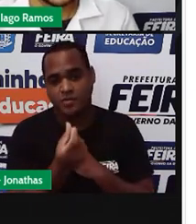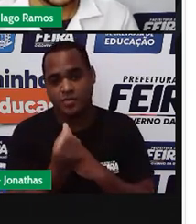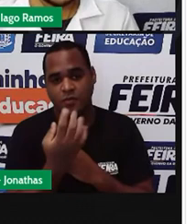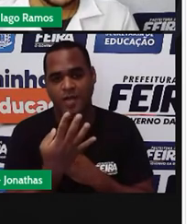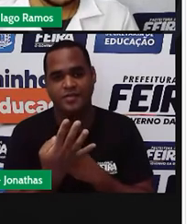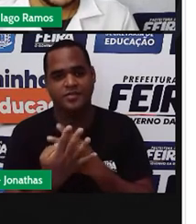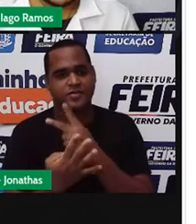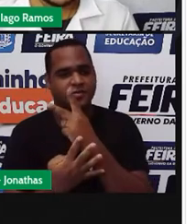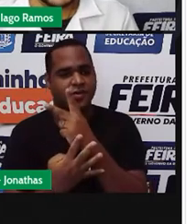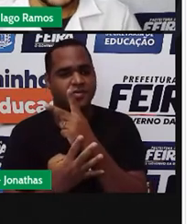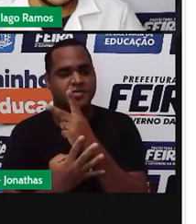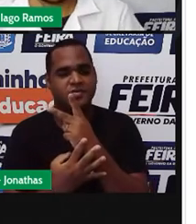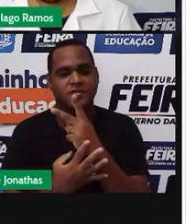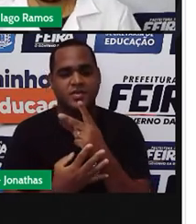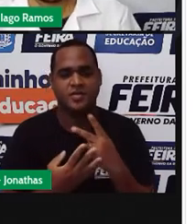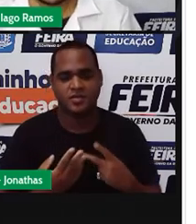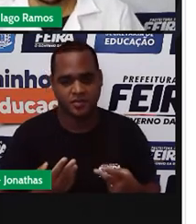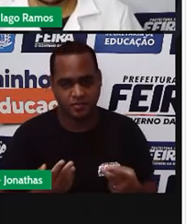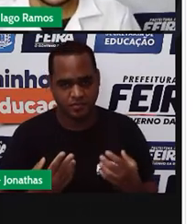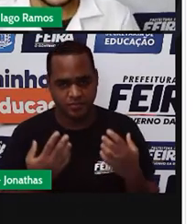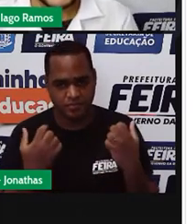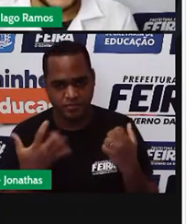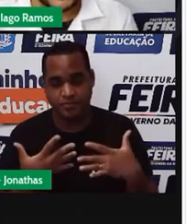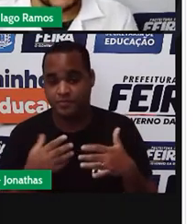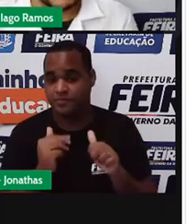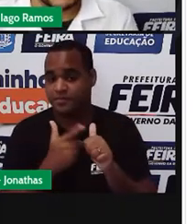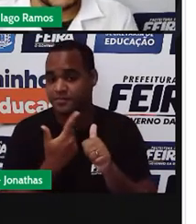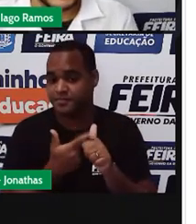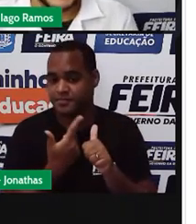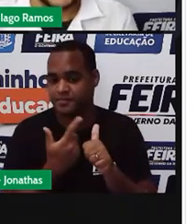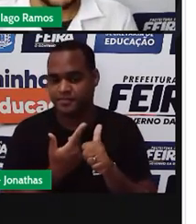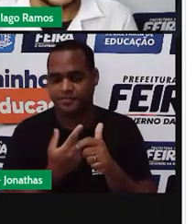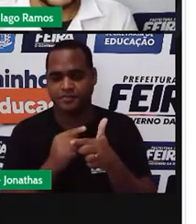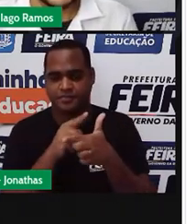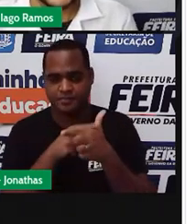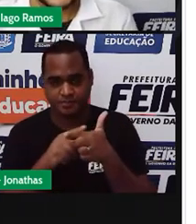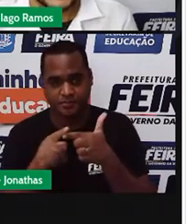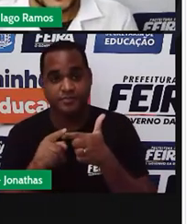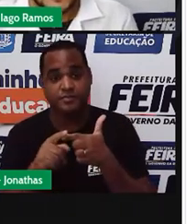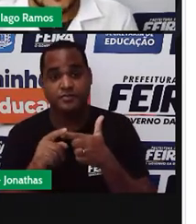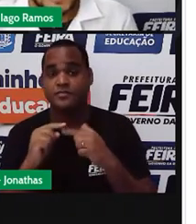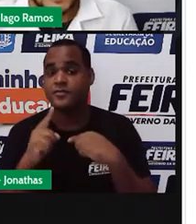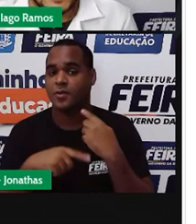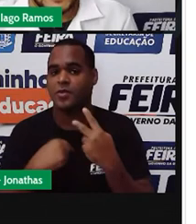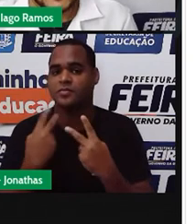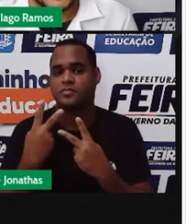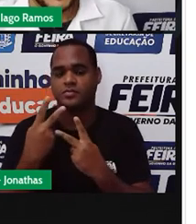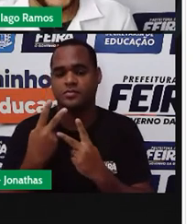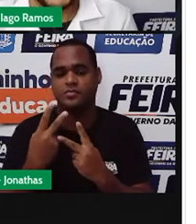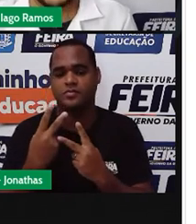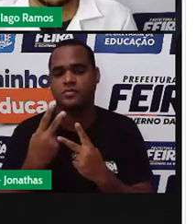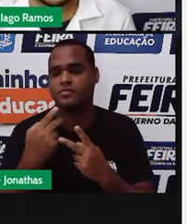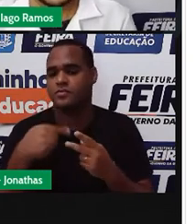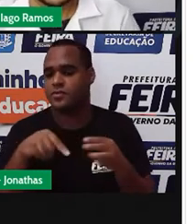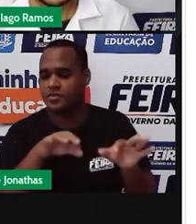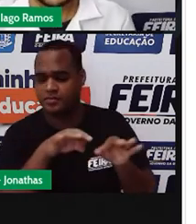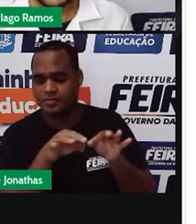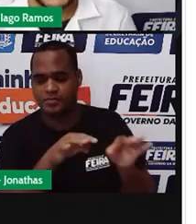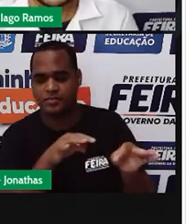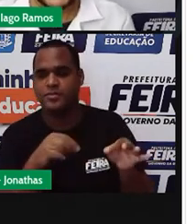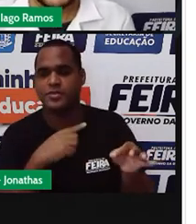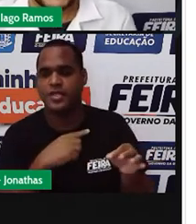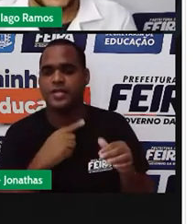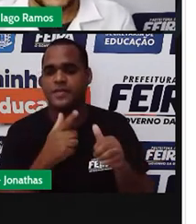elevado a dois primeiro entra entra a divisão EA potência vai ter que resolver primeiro a